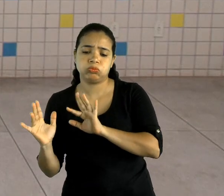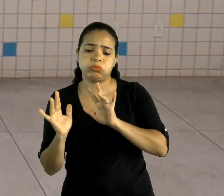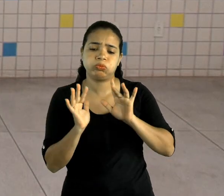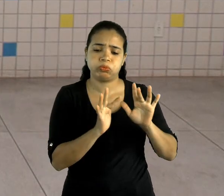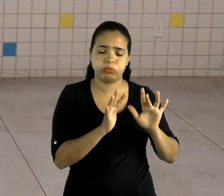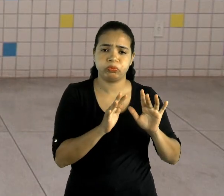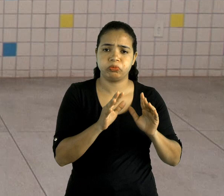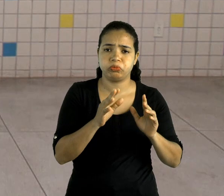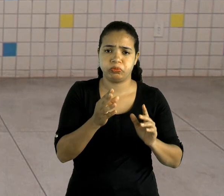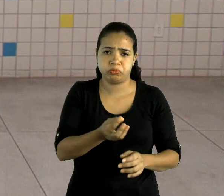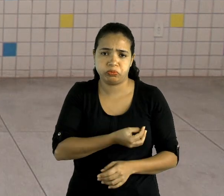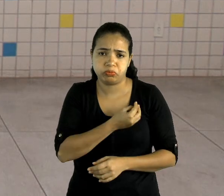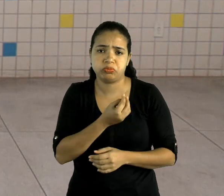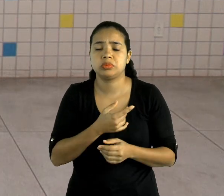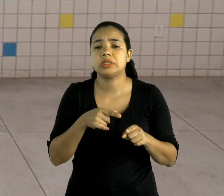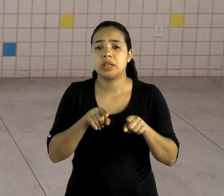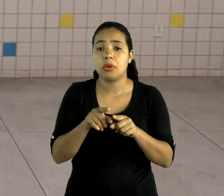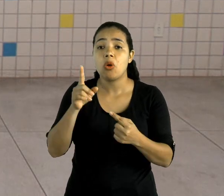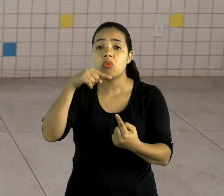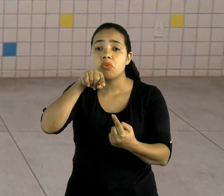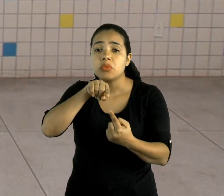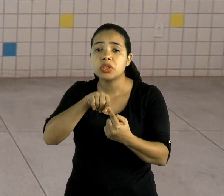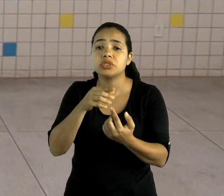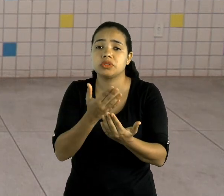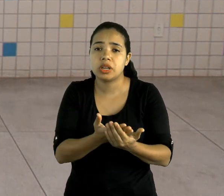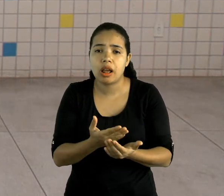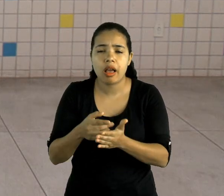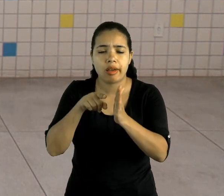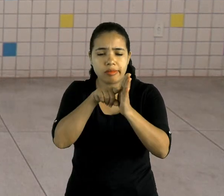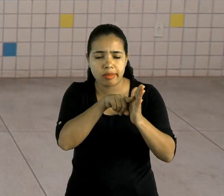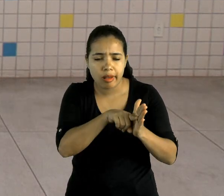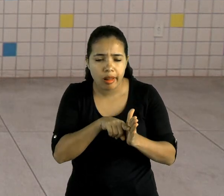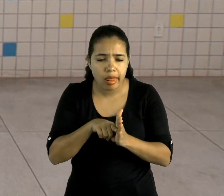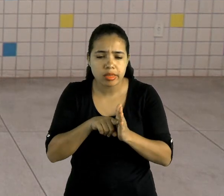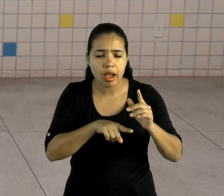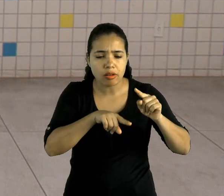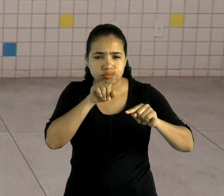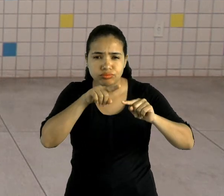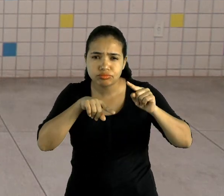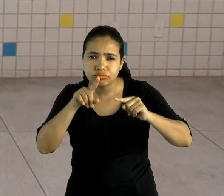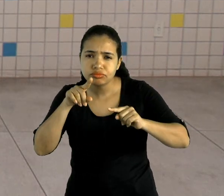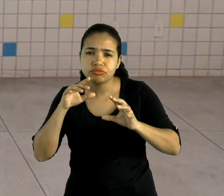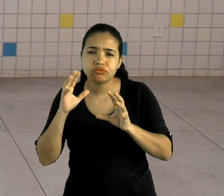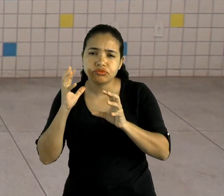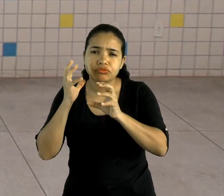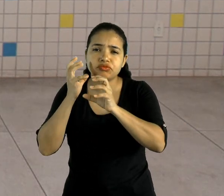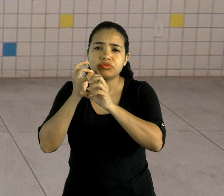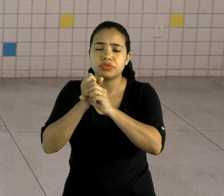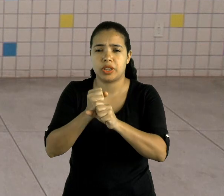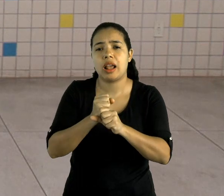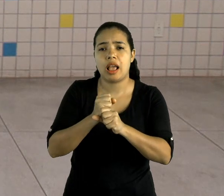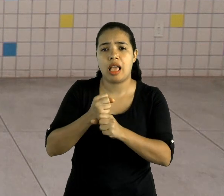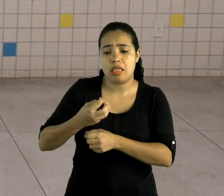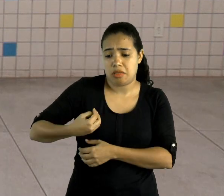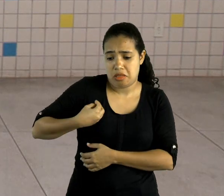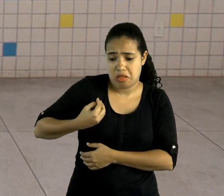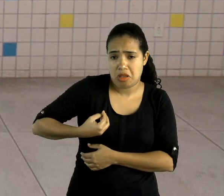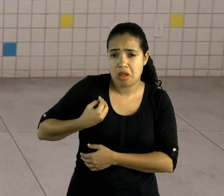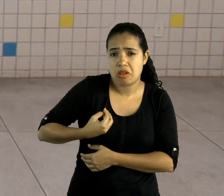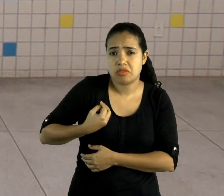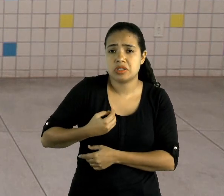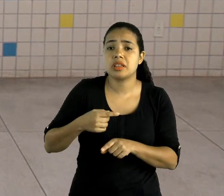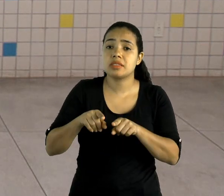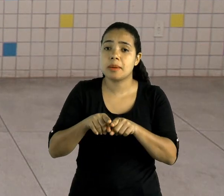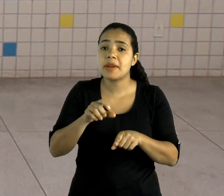Os objetivos da nossa aula são analisar os indicadores que compõem a dinâmica demográfica, esperança de vida e índice de